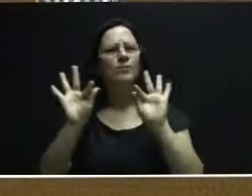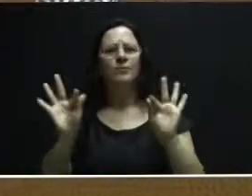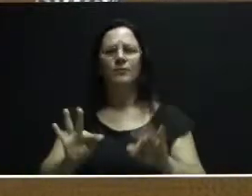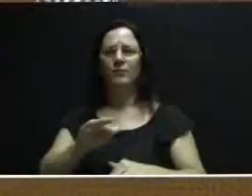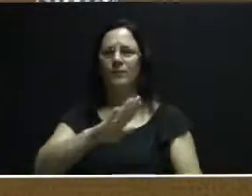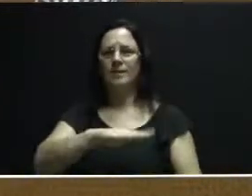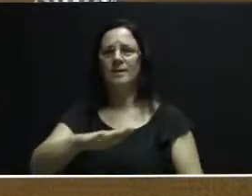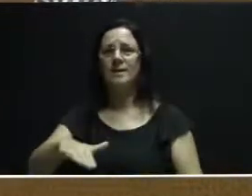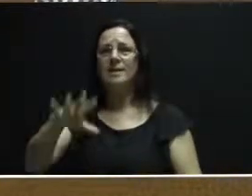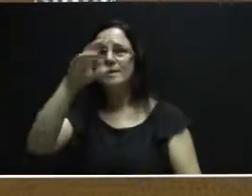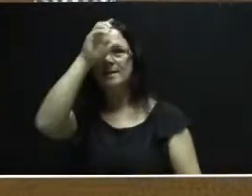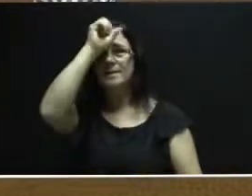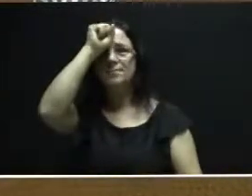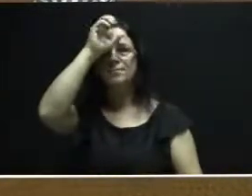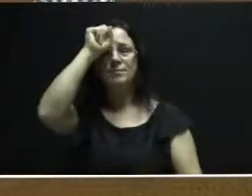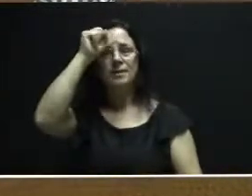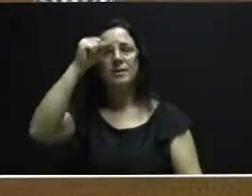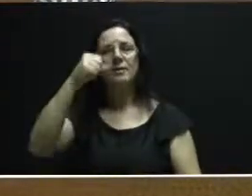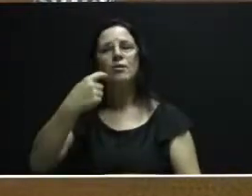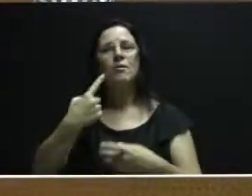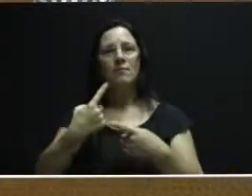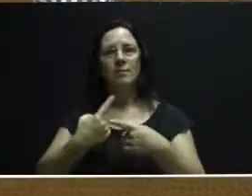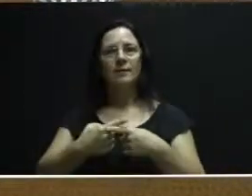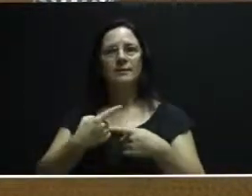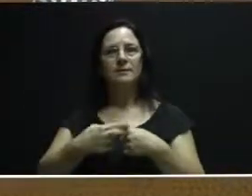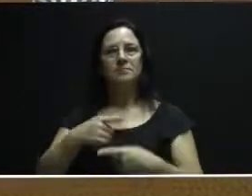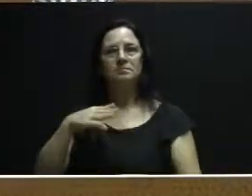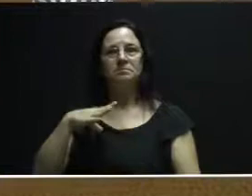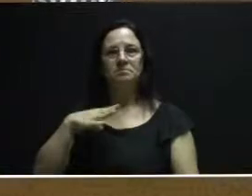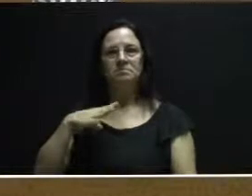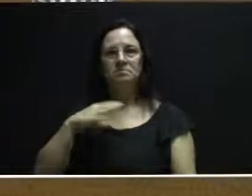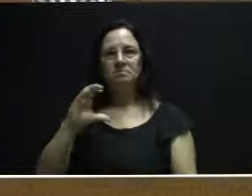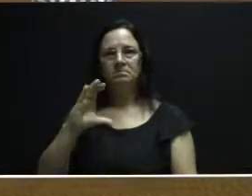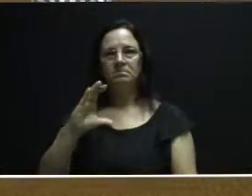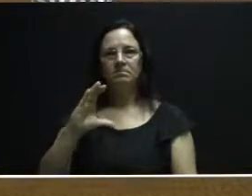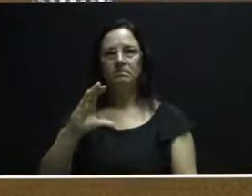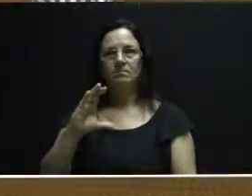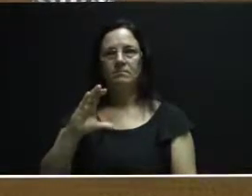porque a gente sabe que o município,